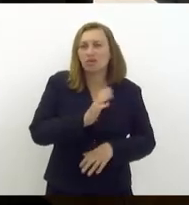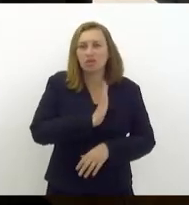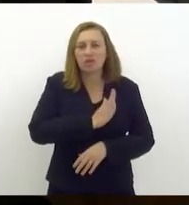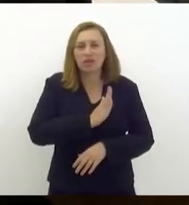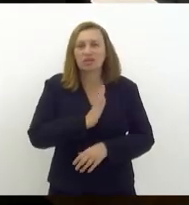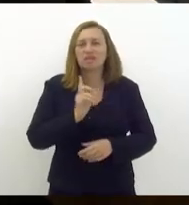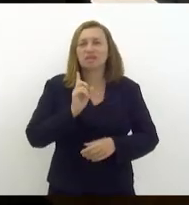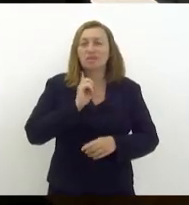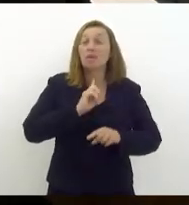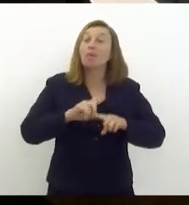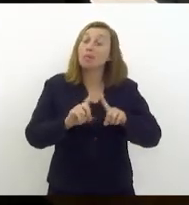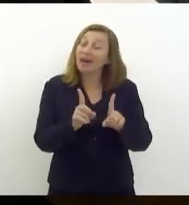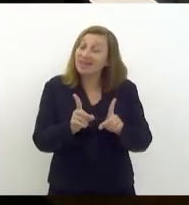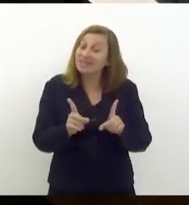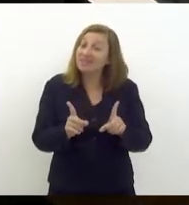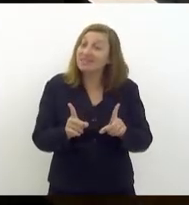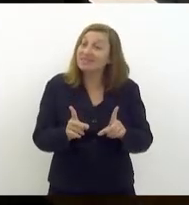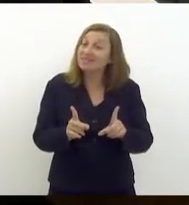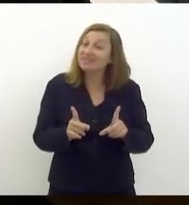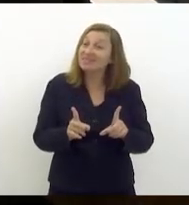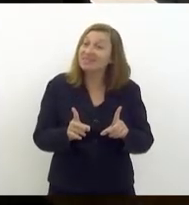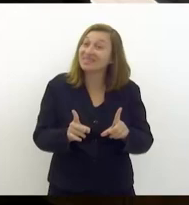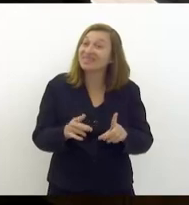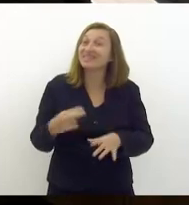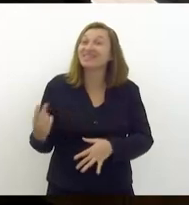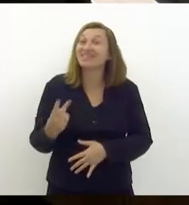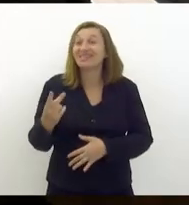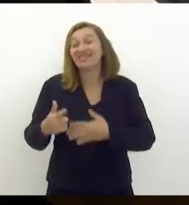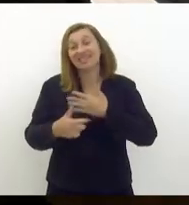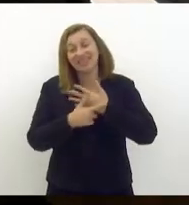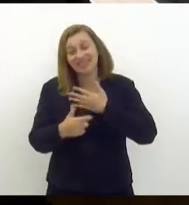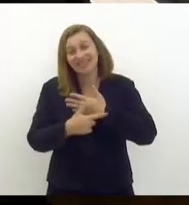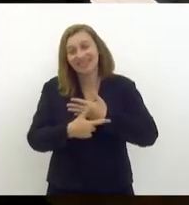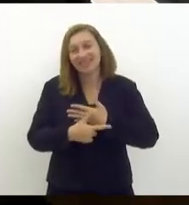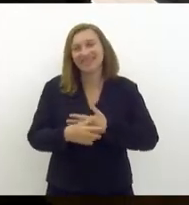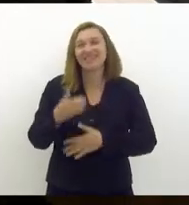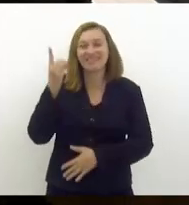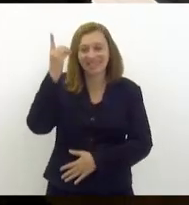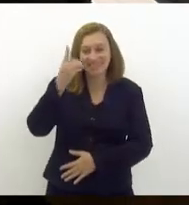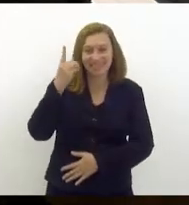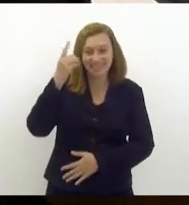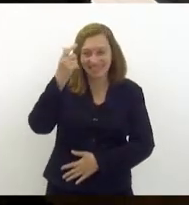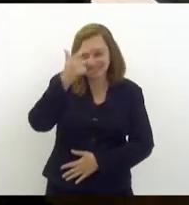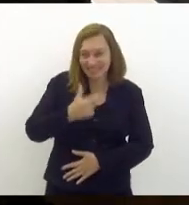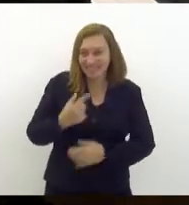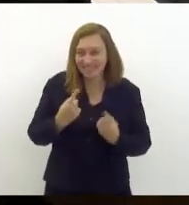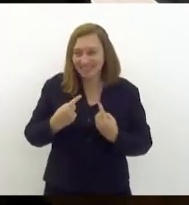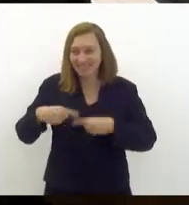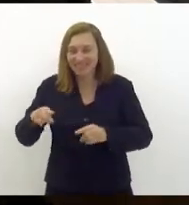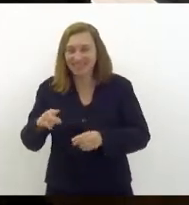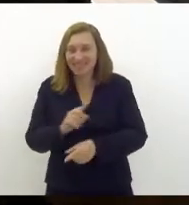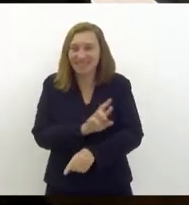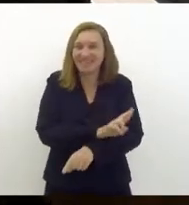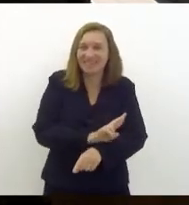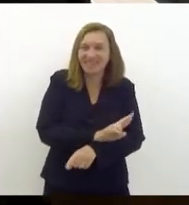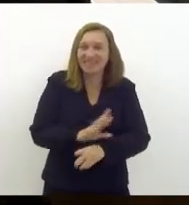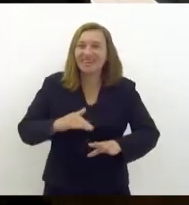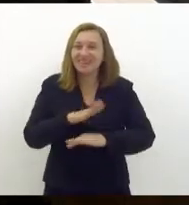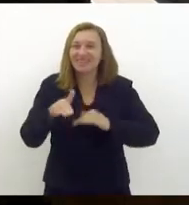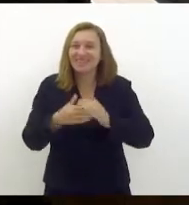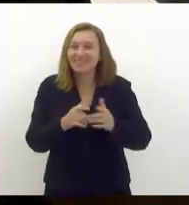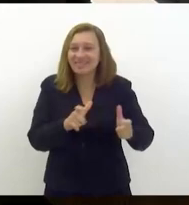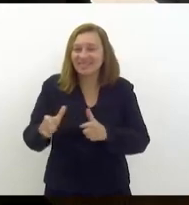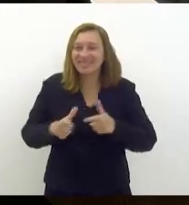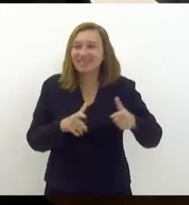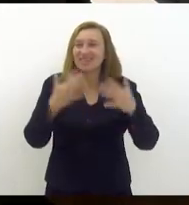refutei mas fiz Valeu meu papel como deputada que combate o racismo em todas as suas dimensões